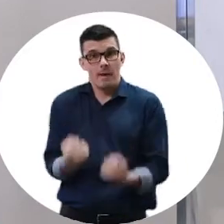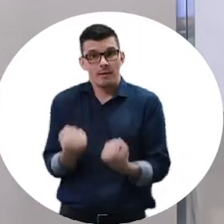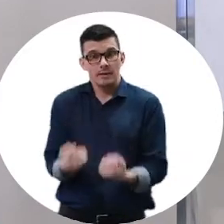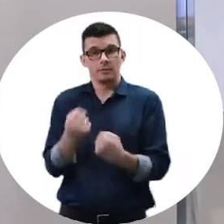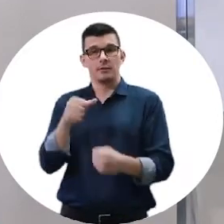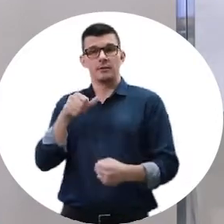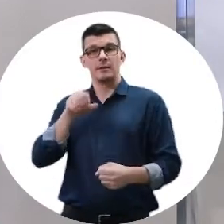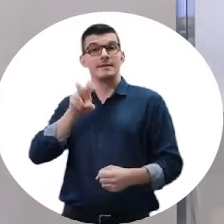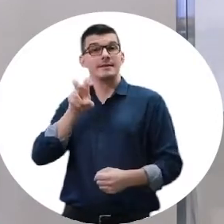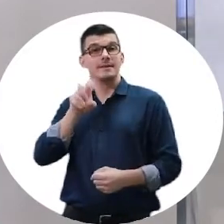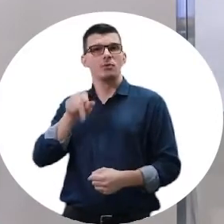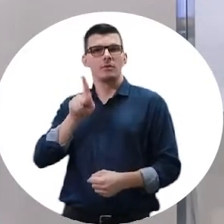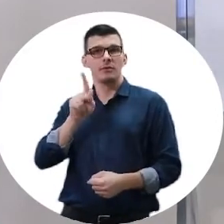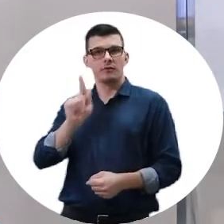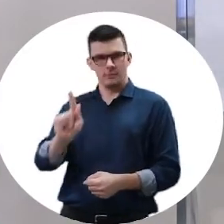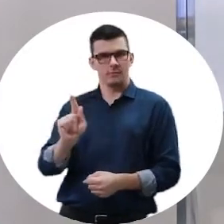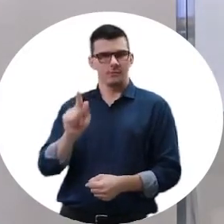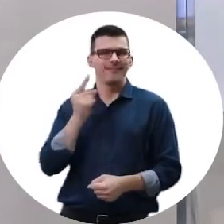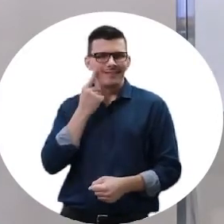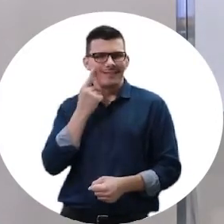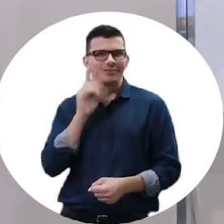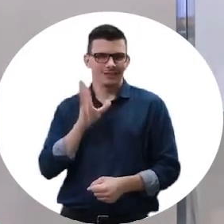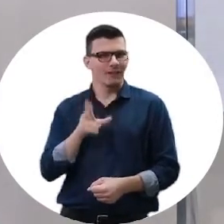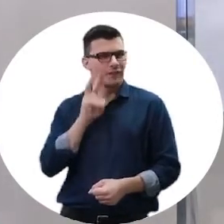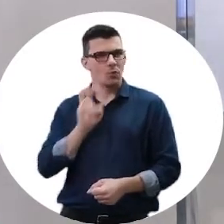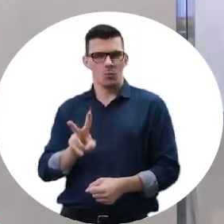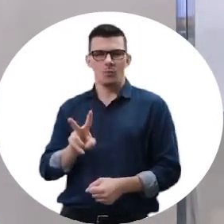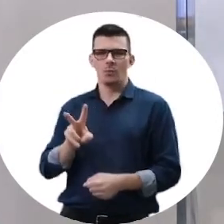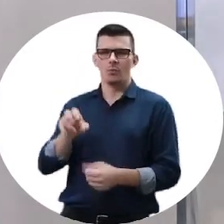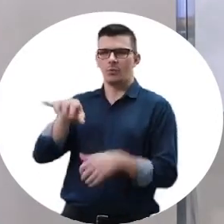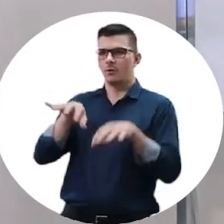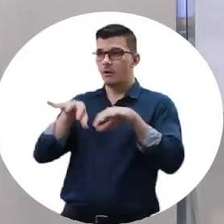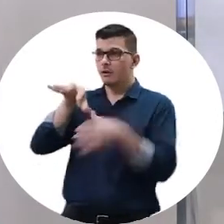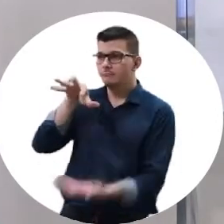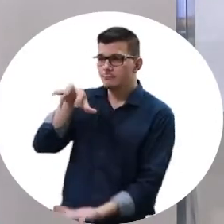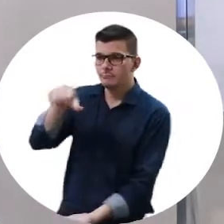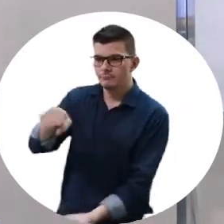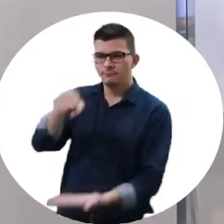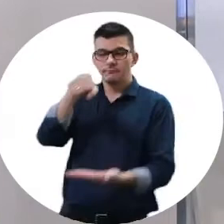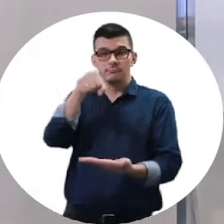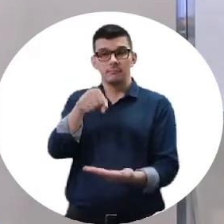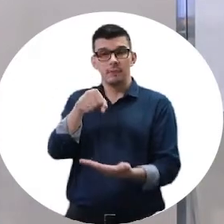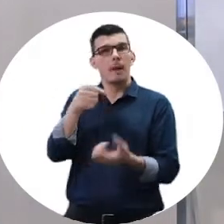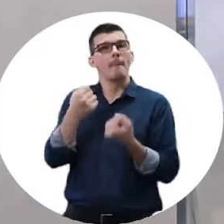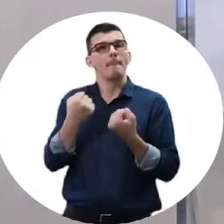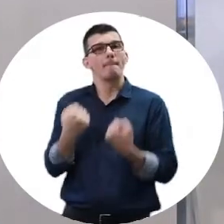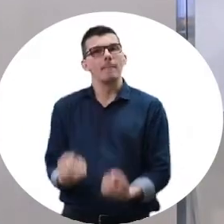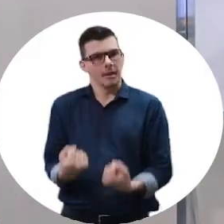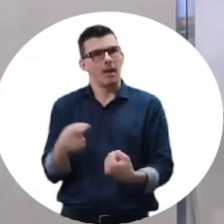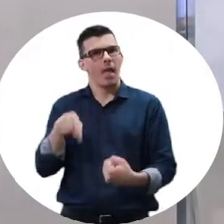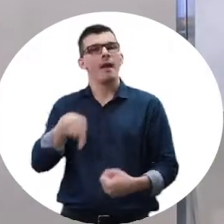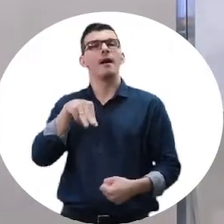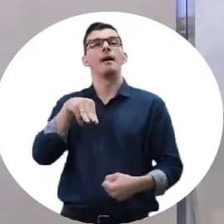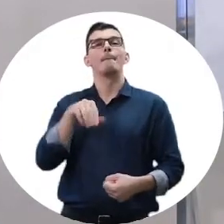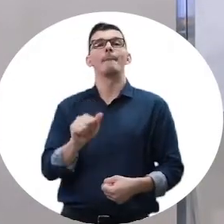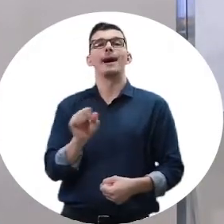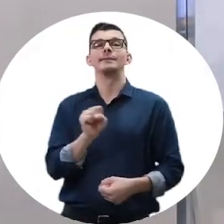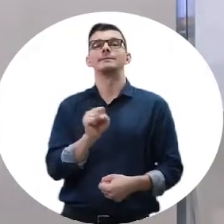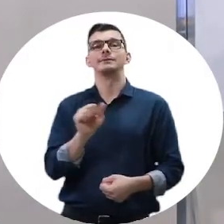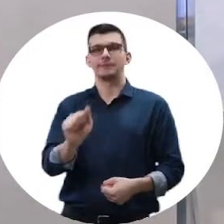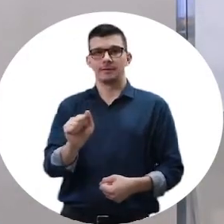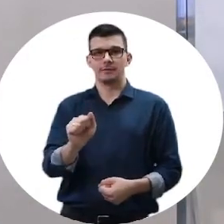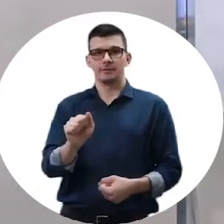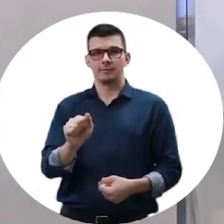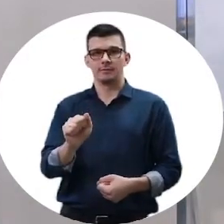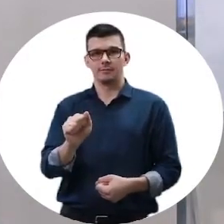nós falamos que um pacote de arroz pesa 5 kg. Na verdade, quando você fala pesa 5 kg, você está falando na massa, não